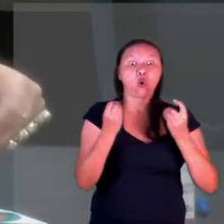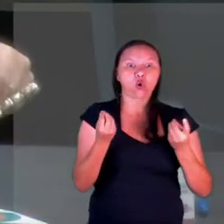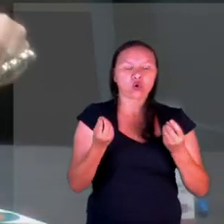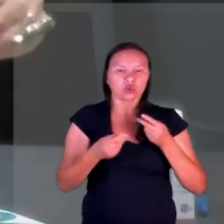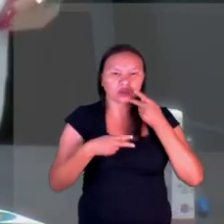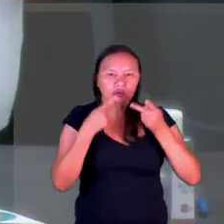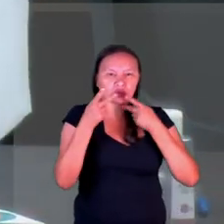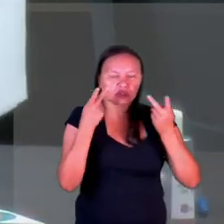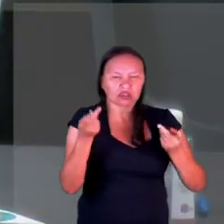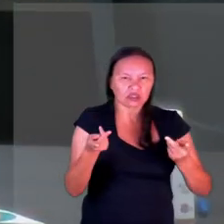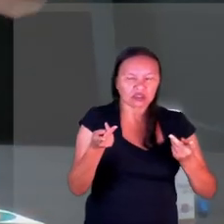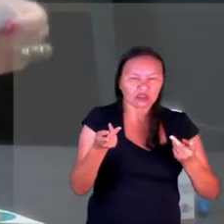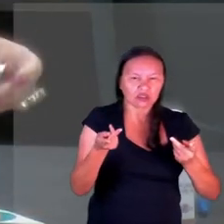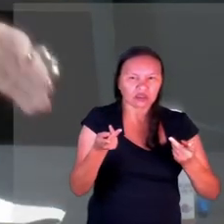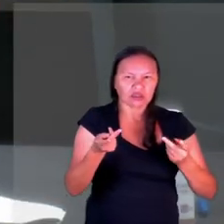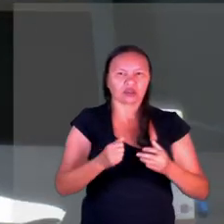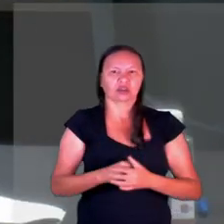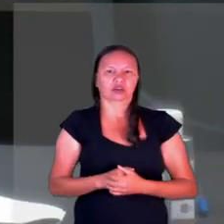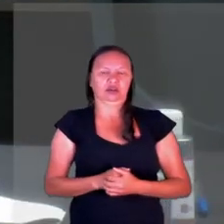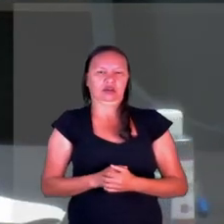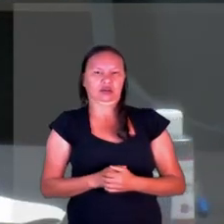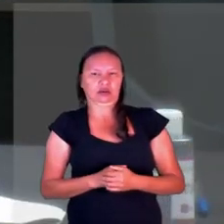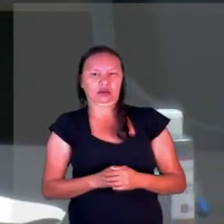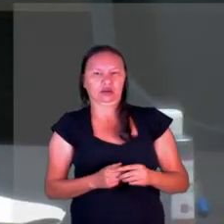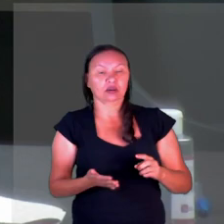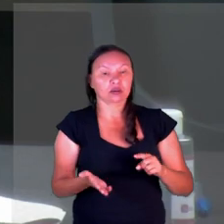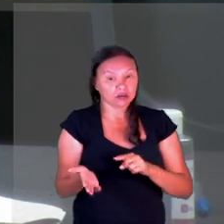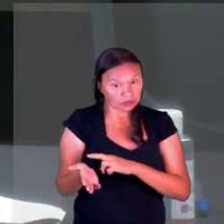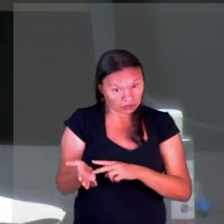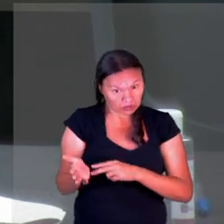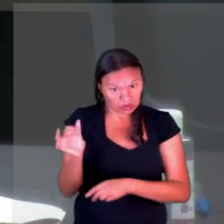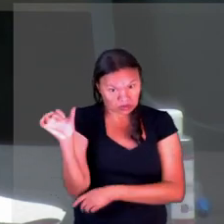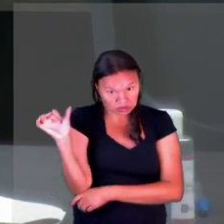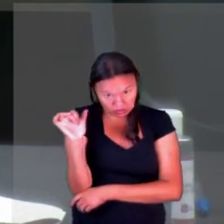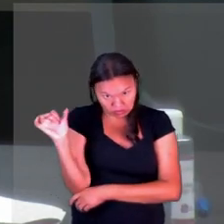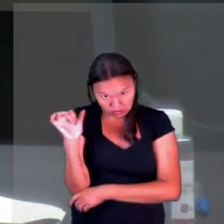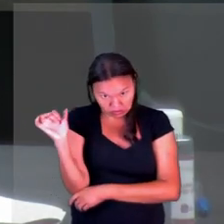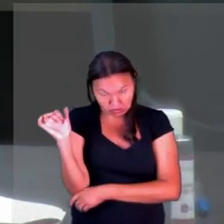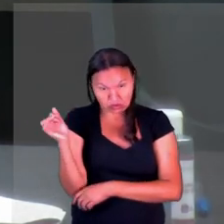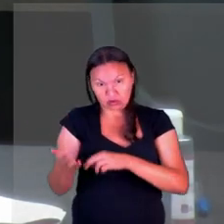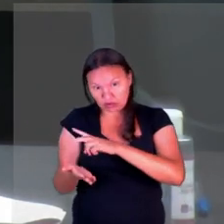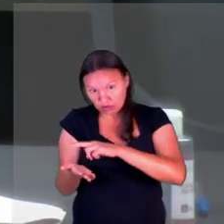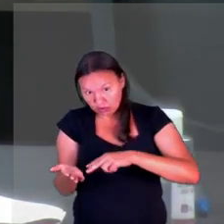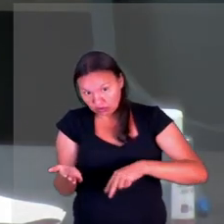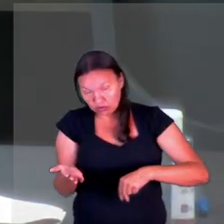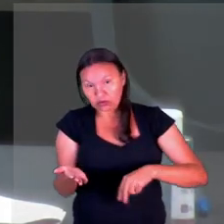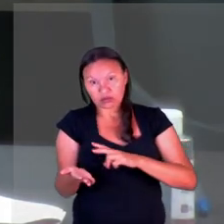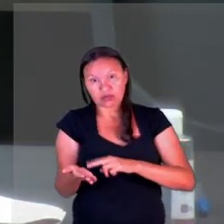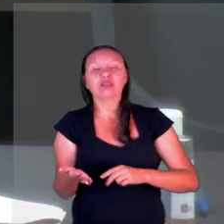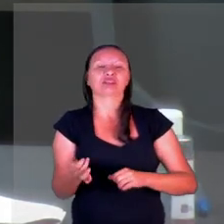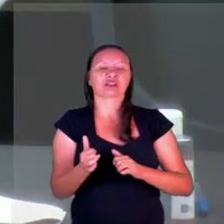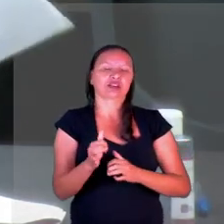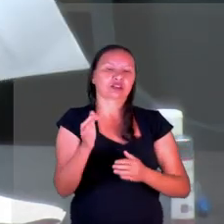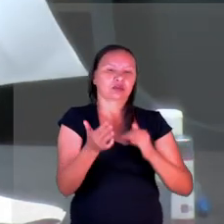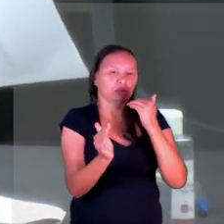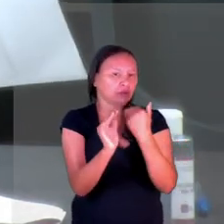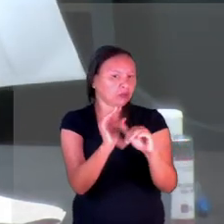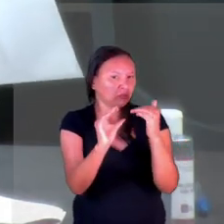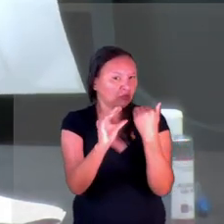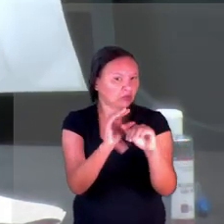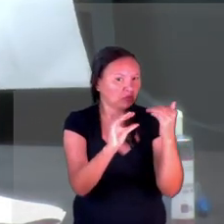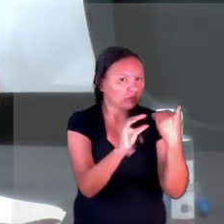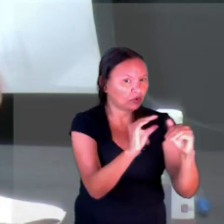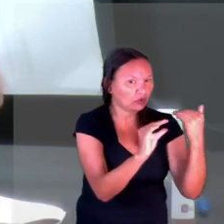dizer quem não não conseguiu ter acesso aos slid quem se inscreveu vai receber por e-mail aí junto com